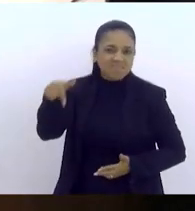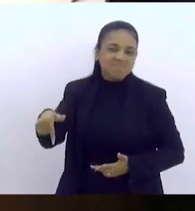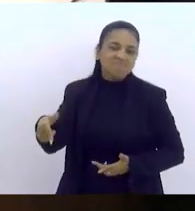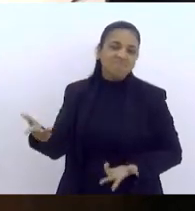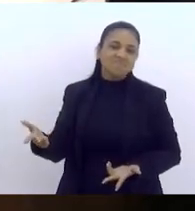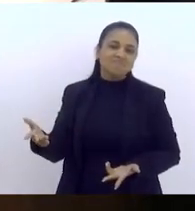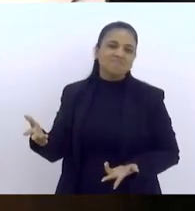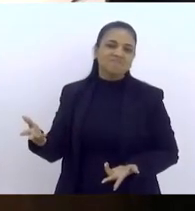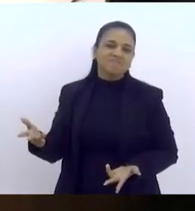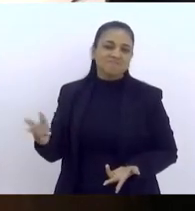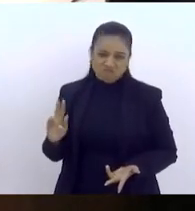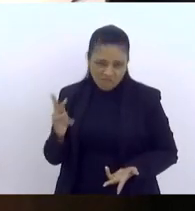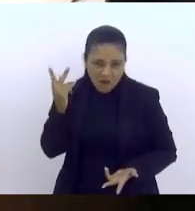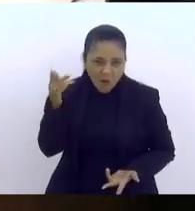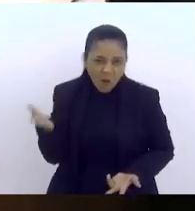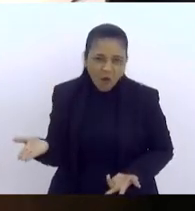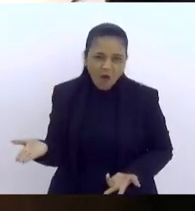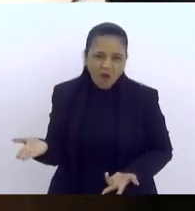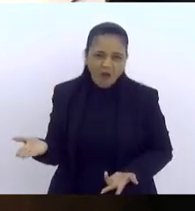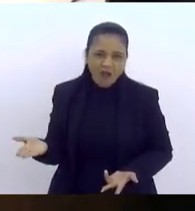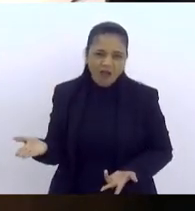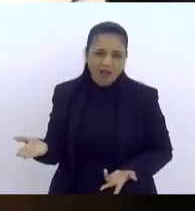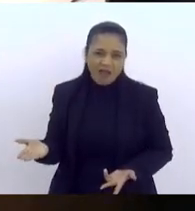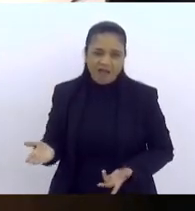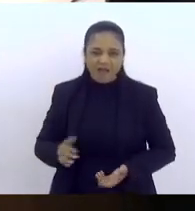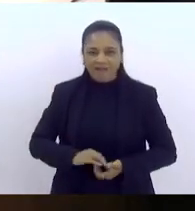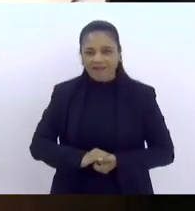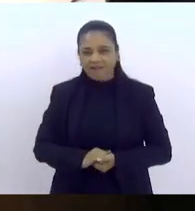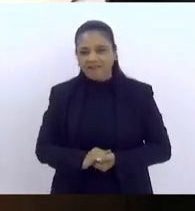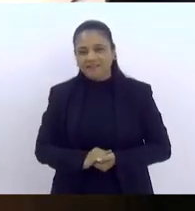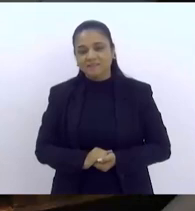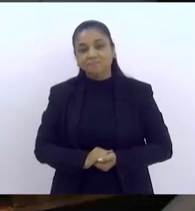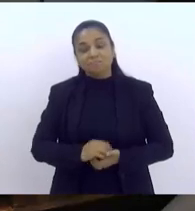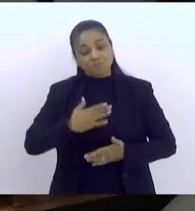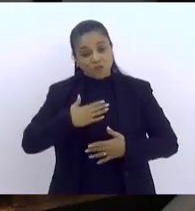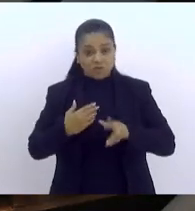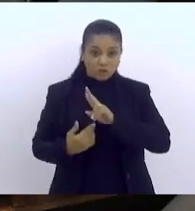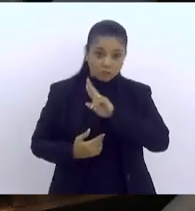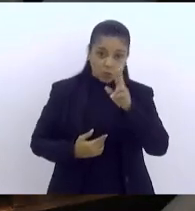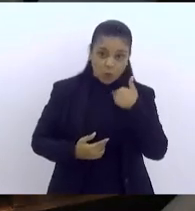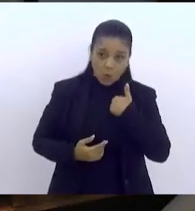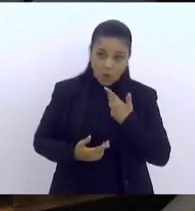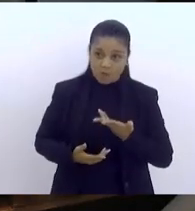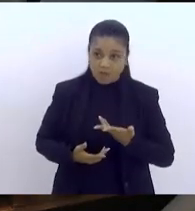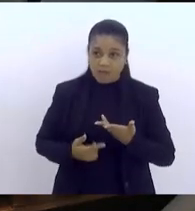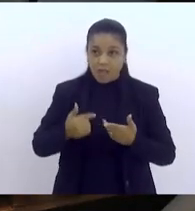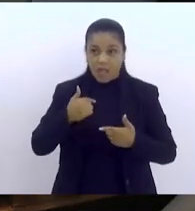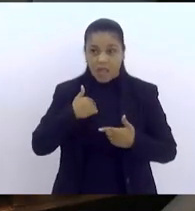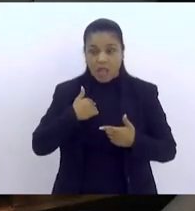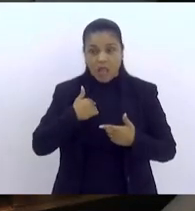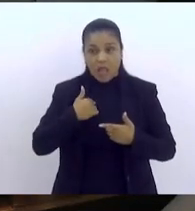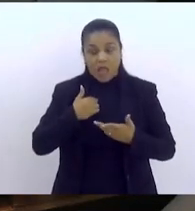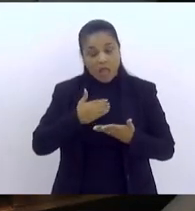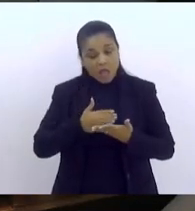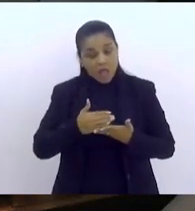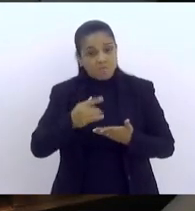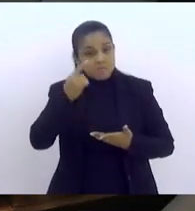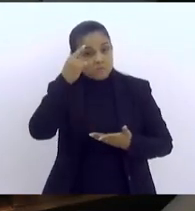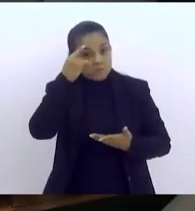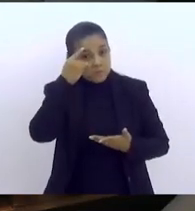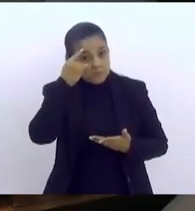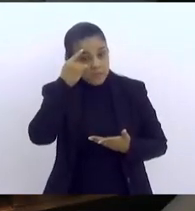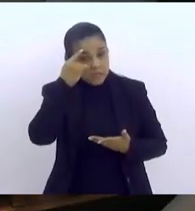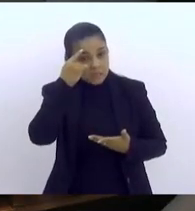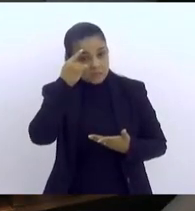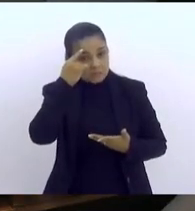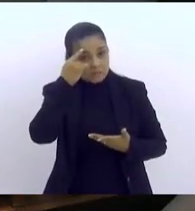monopólios da virtude. Deputado. Pois não, já deputado que o senhor citou meu nome. Pois não. Deputado Gualberto, deputado Otávio. A princípio, eu pensei em ser